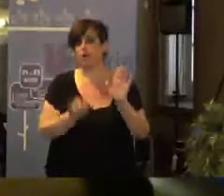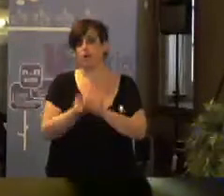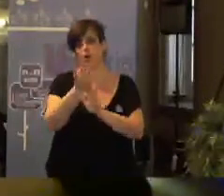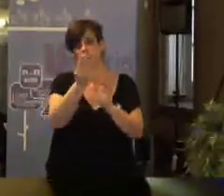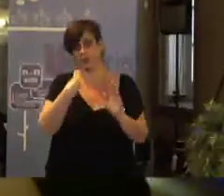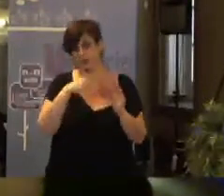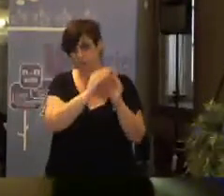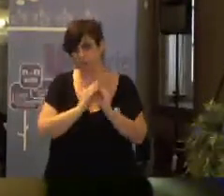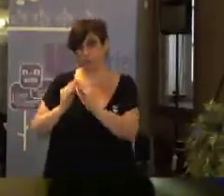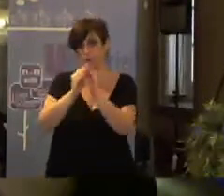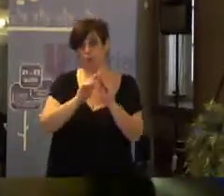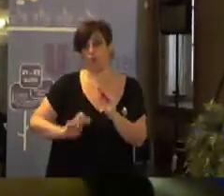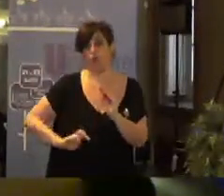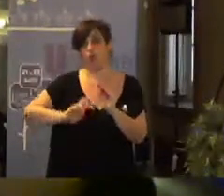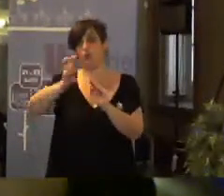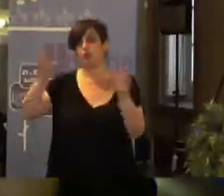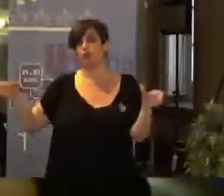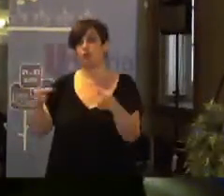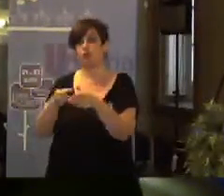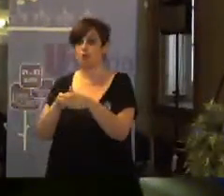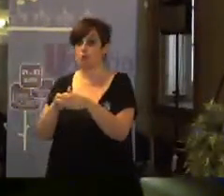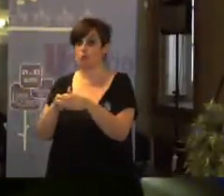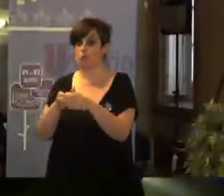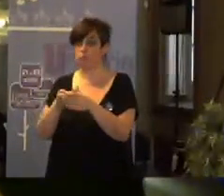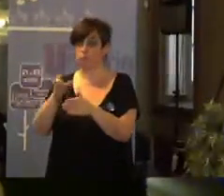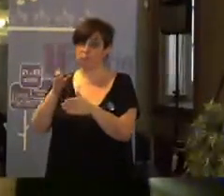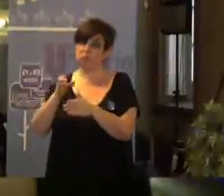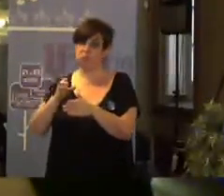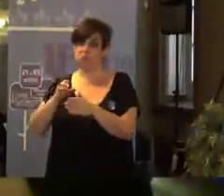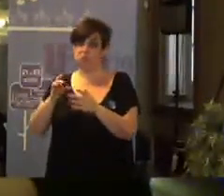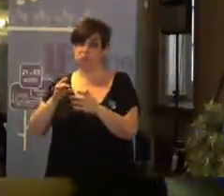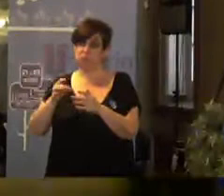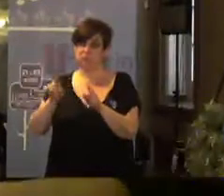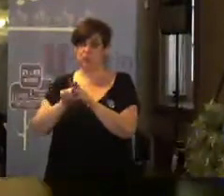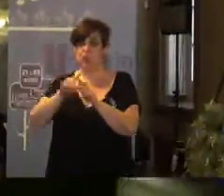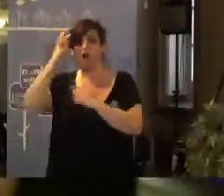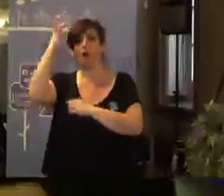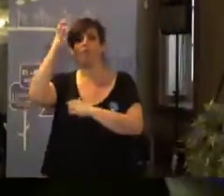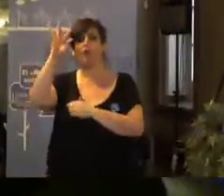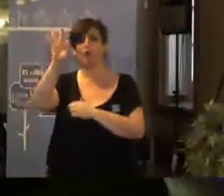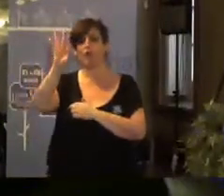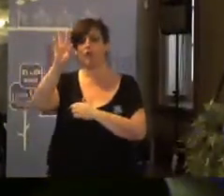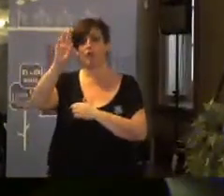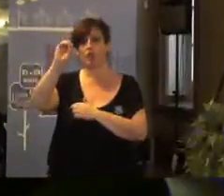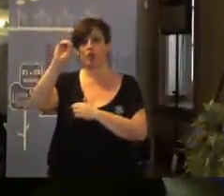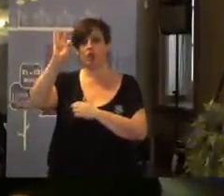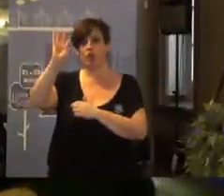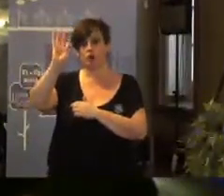PSR, que é um partido trotskista, com todas as características que nós